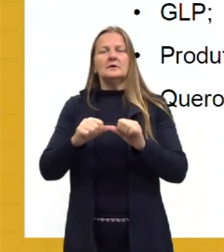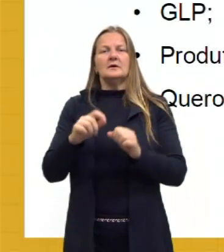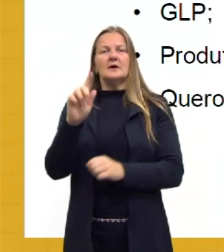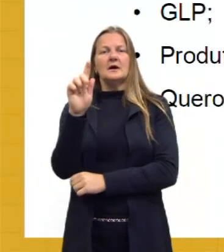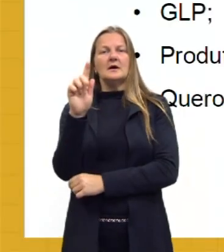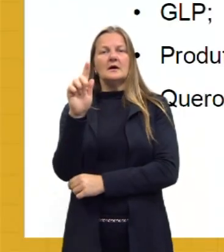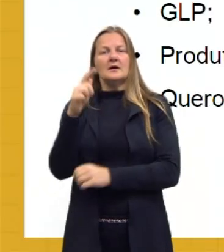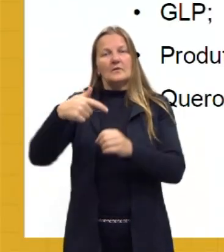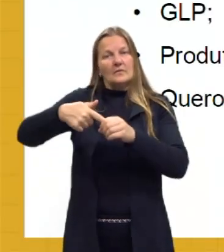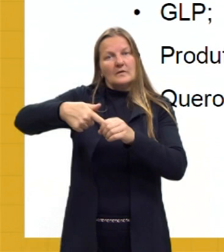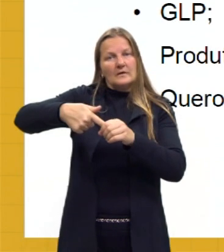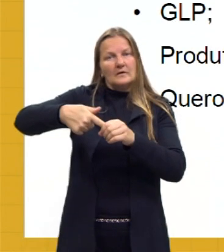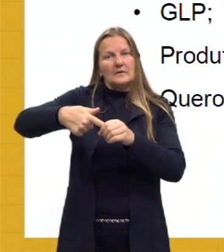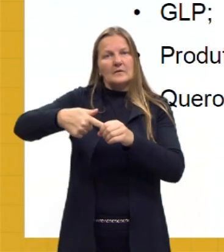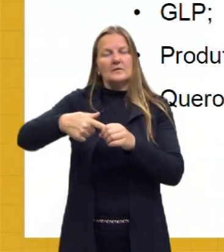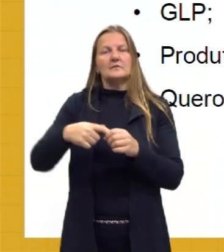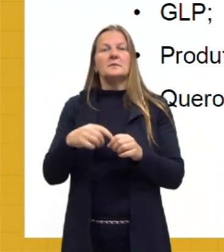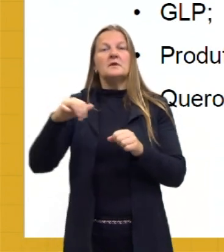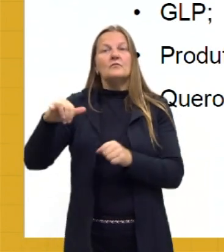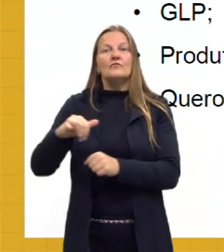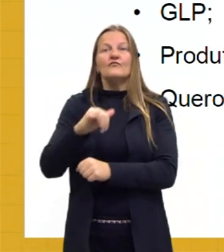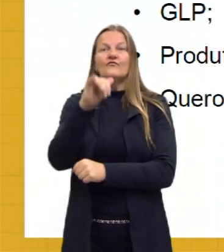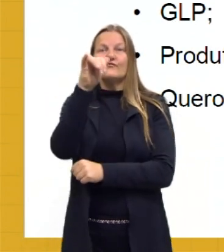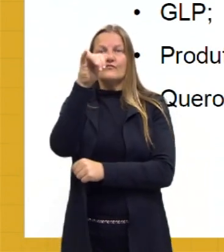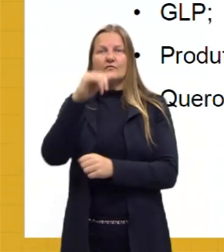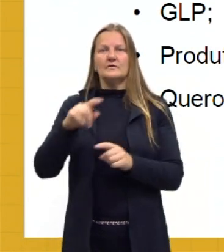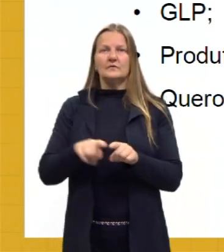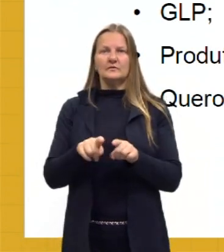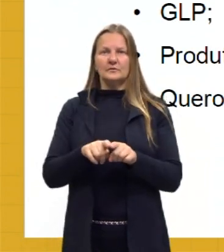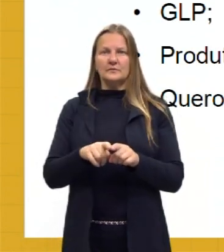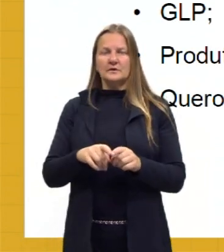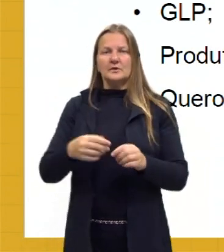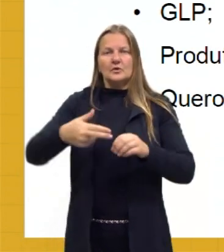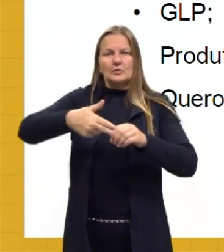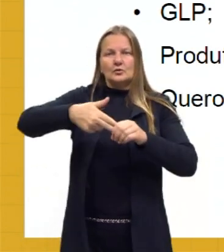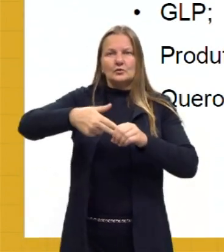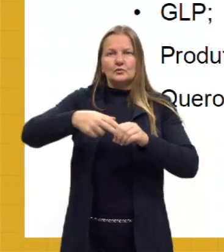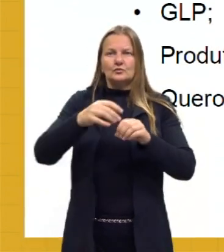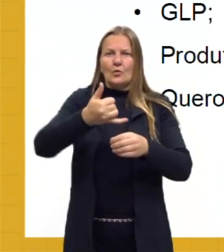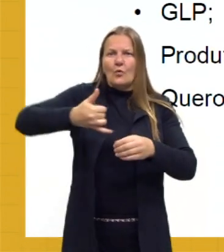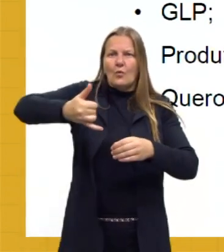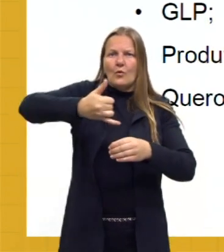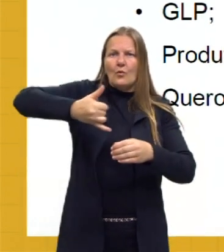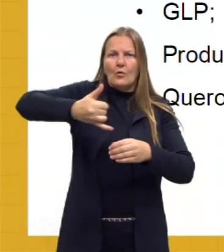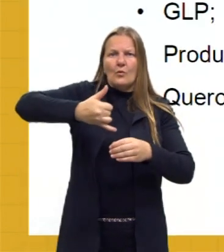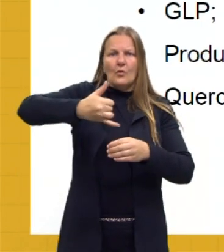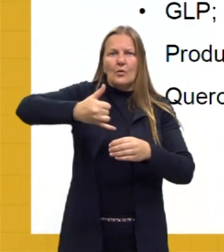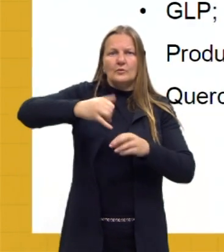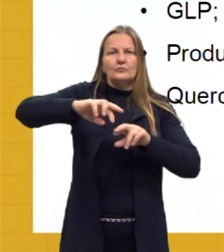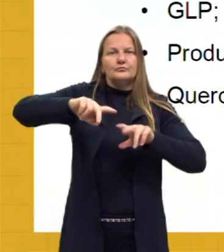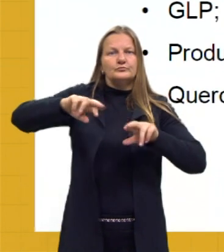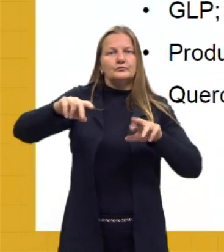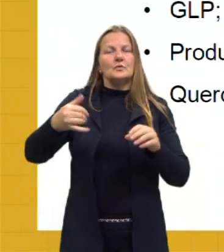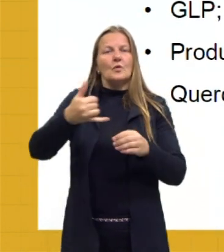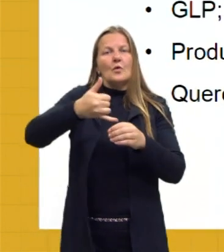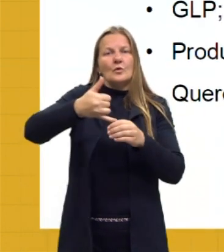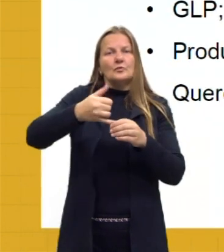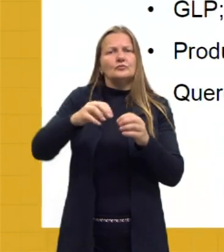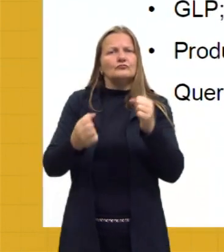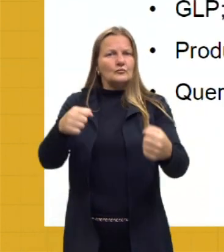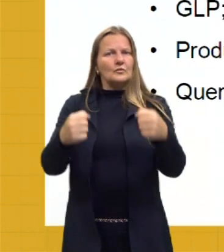da gasolina como eu já falei combustível de aviação óleo diesel óleos lubrificantes óleos combustíveis